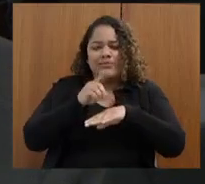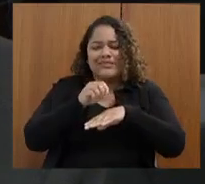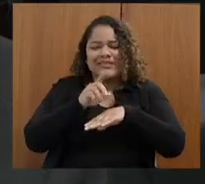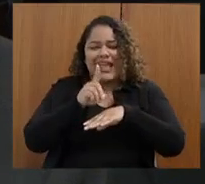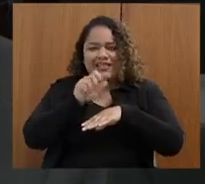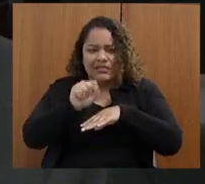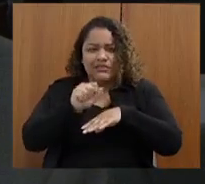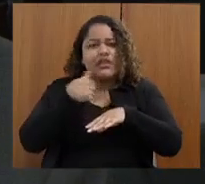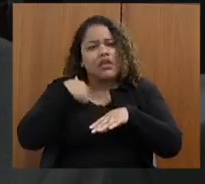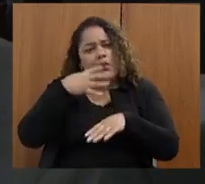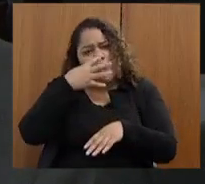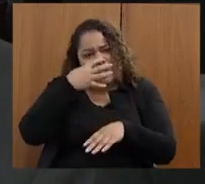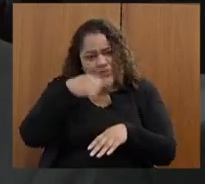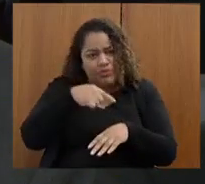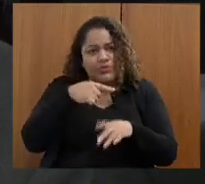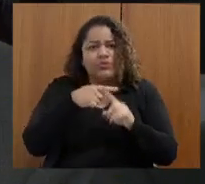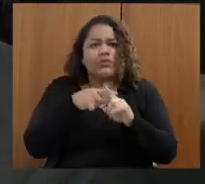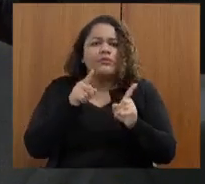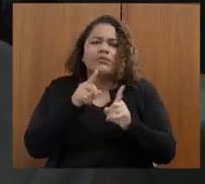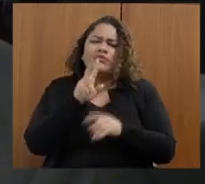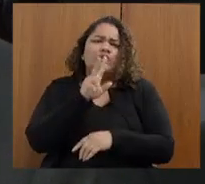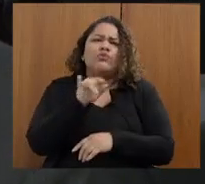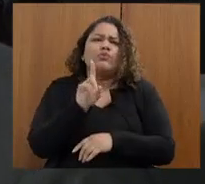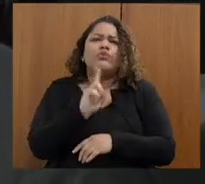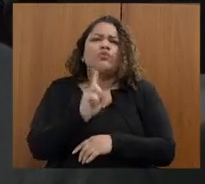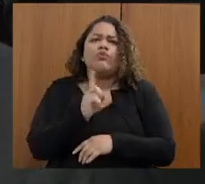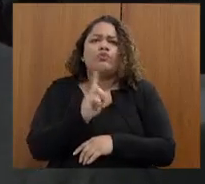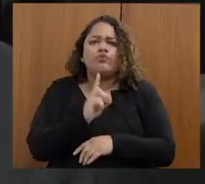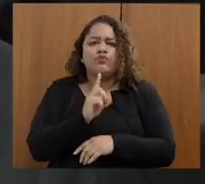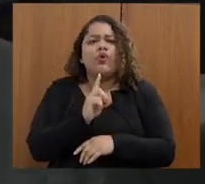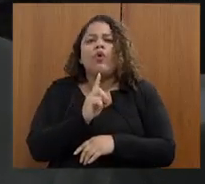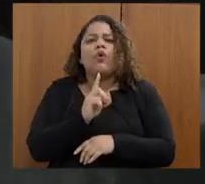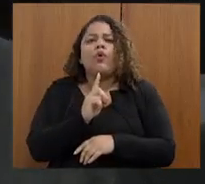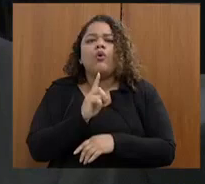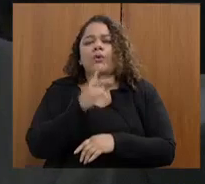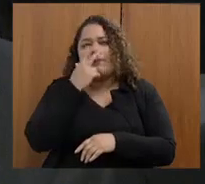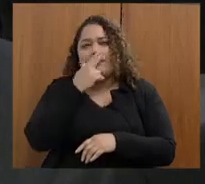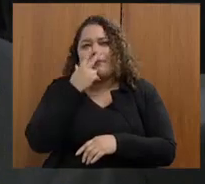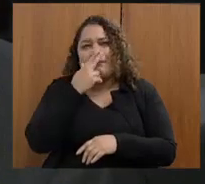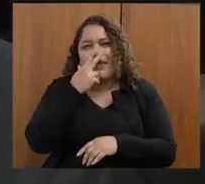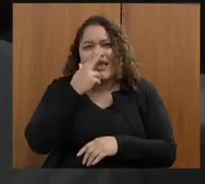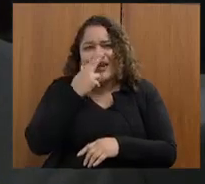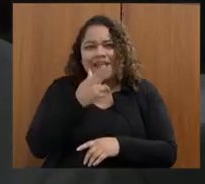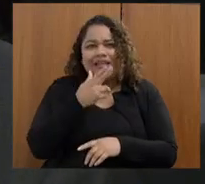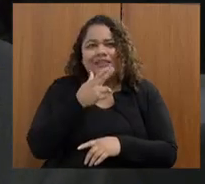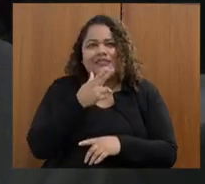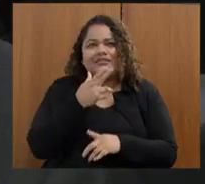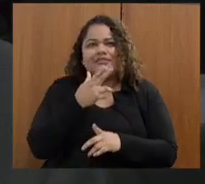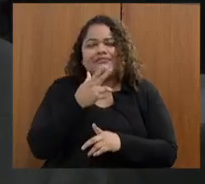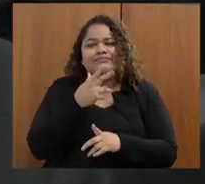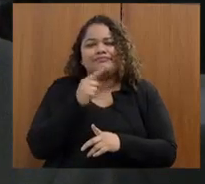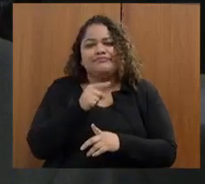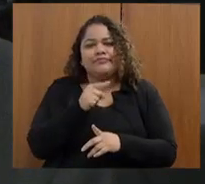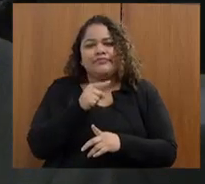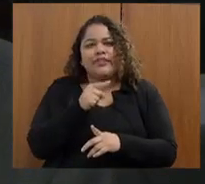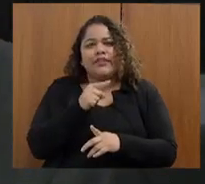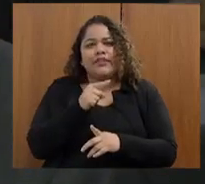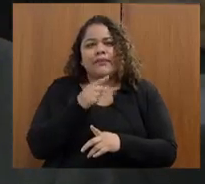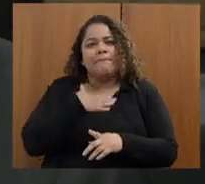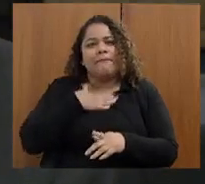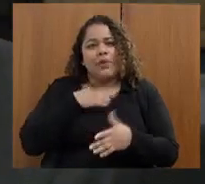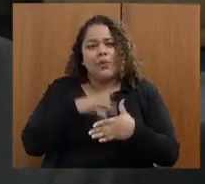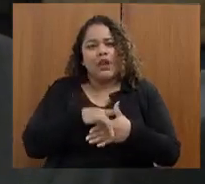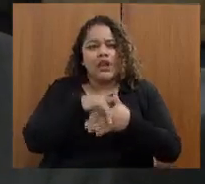mas eu não vou esvaziar aqui um discurso e uma fala do meu líder